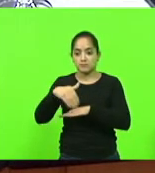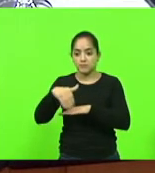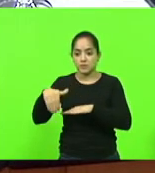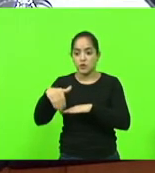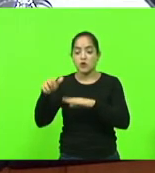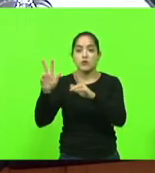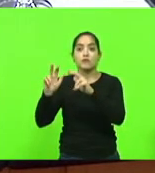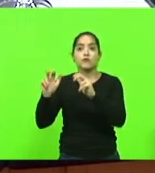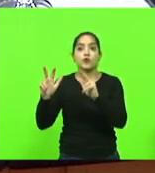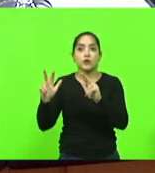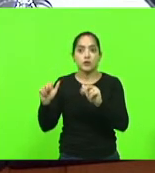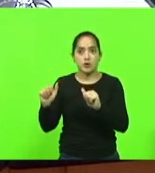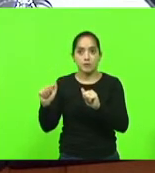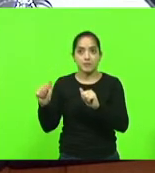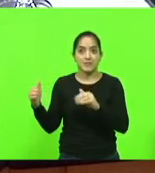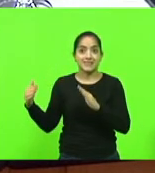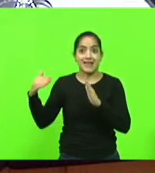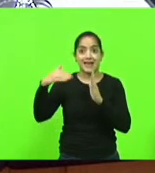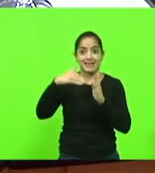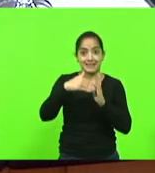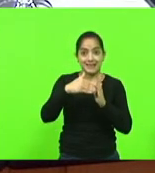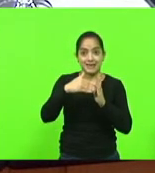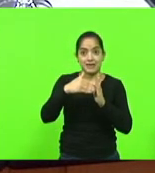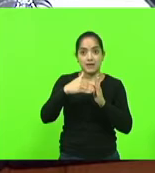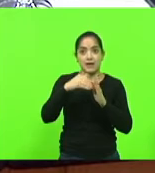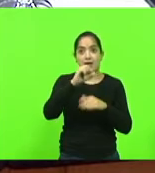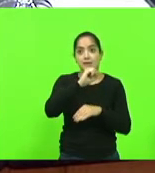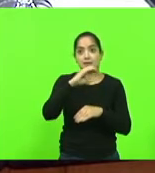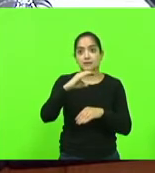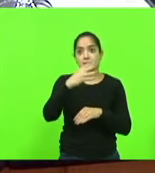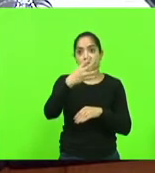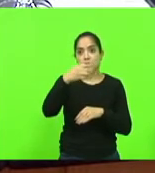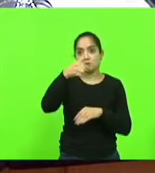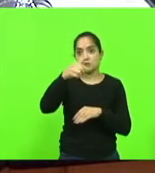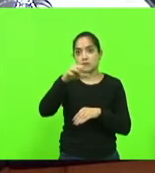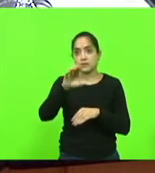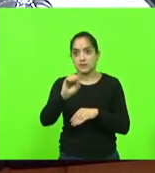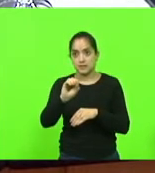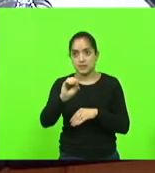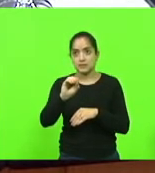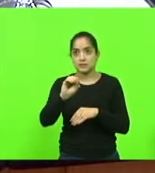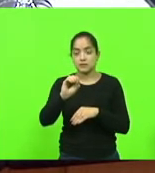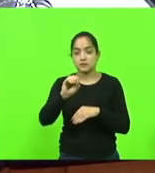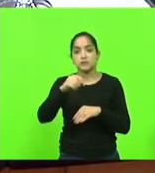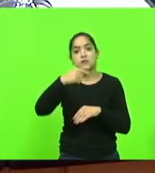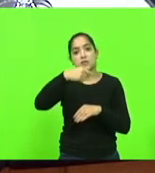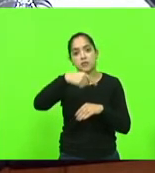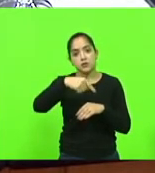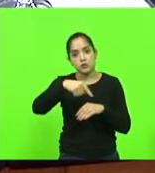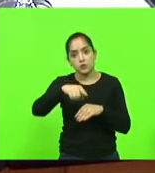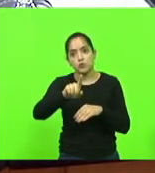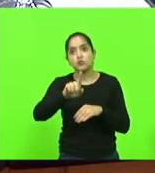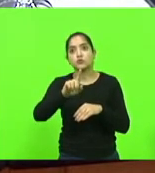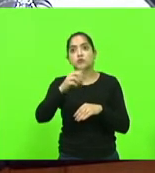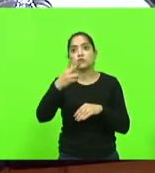Florianópolis até a 470 lá em Campos Novos, e depois seguindo na 282